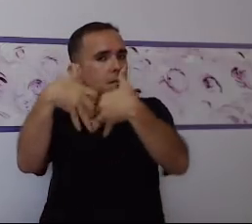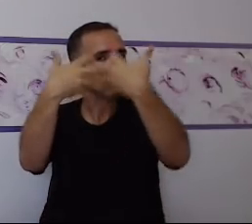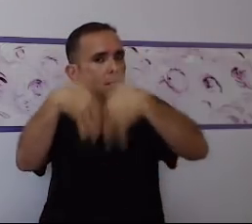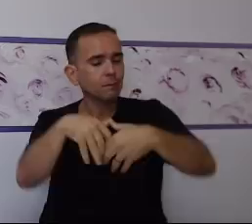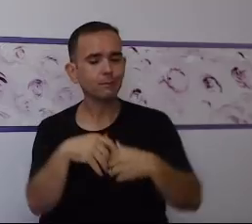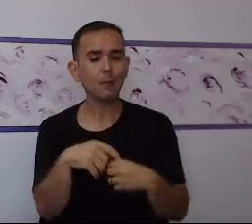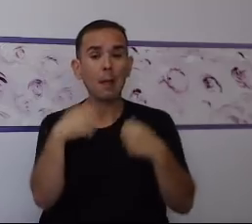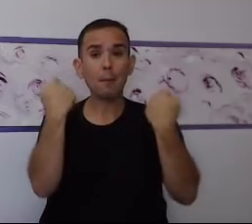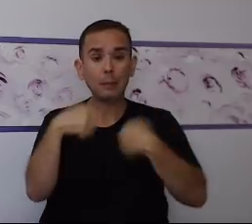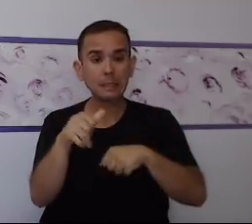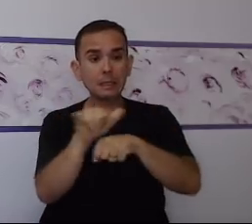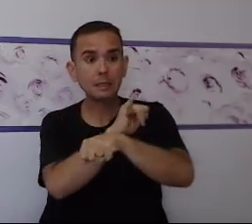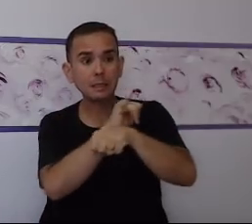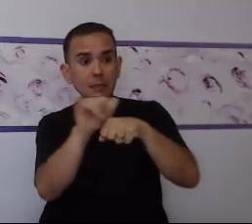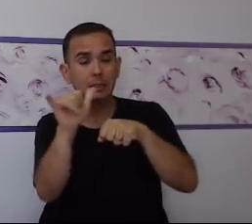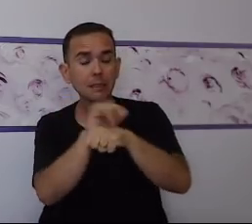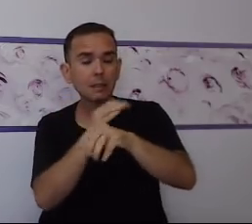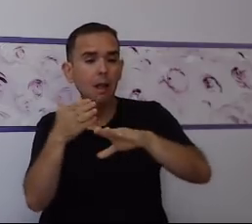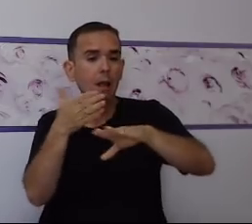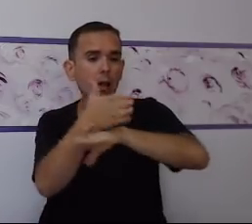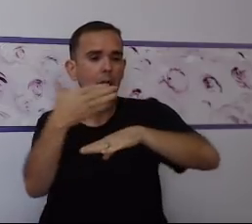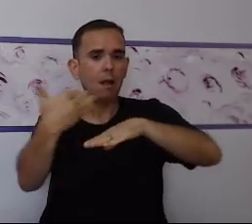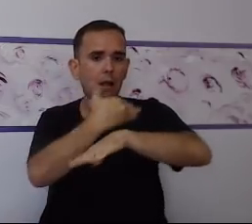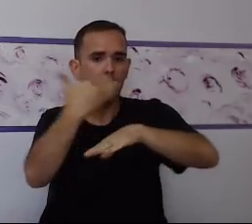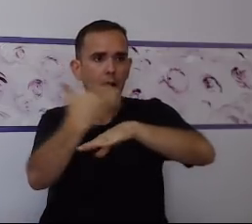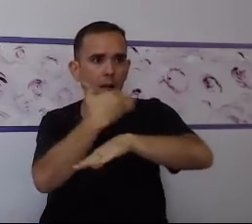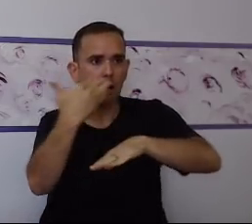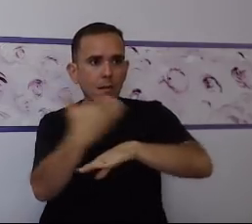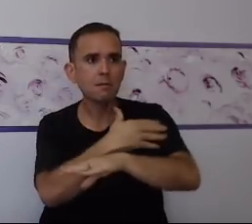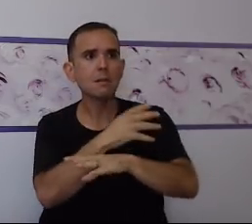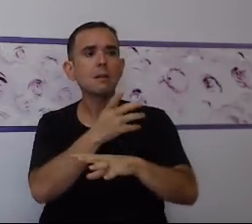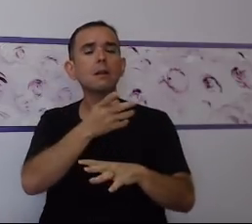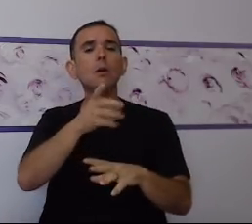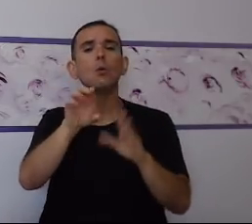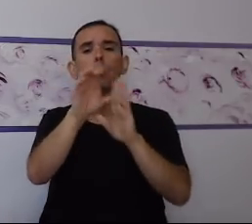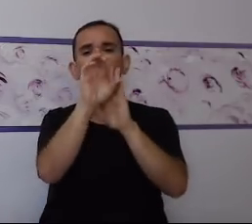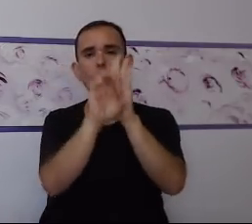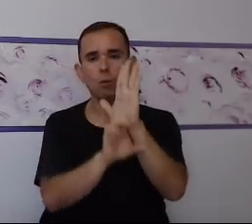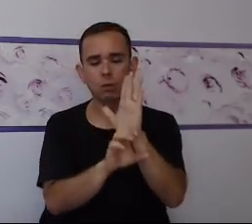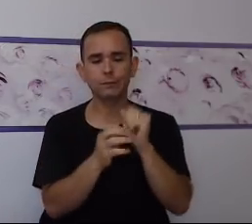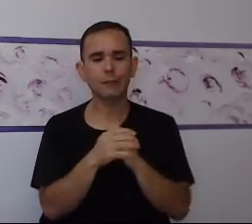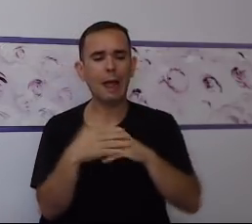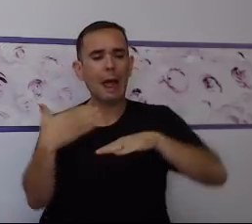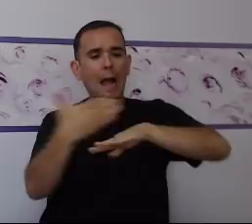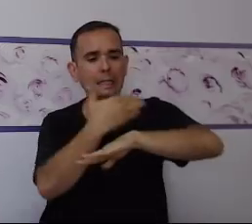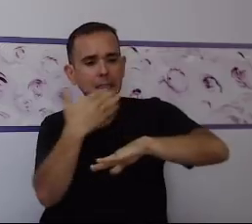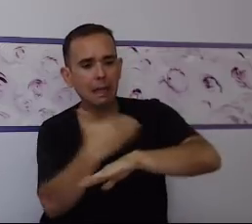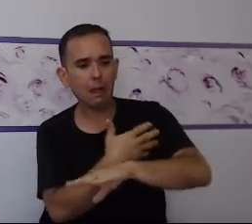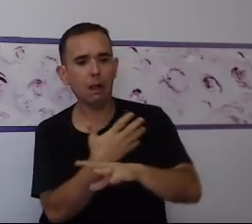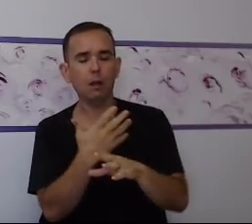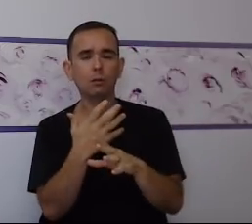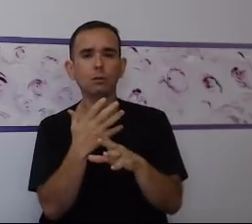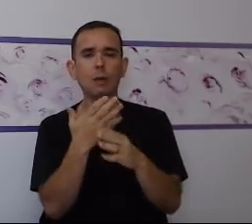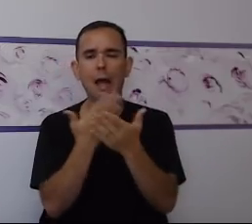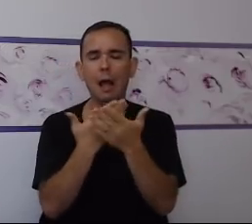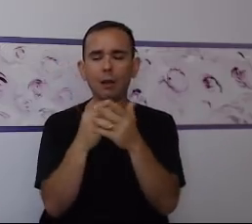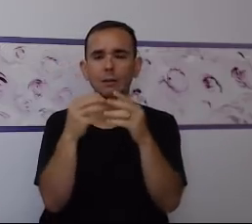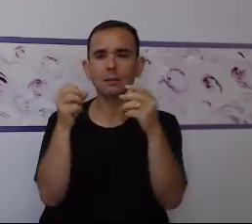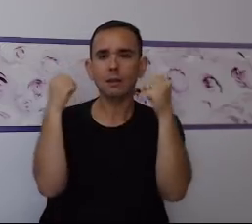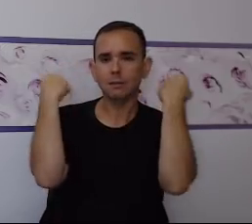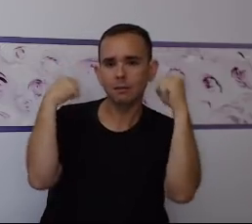de recursos que deem acesso ao conteúdo, acesso à aula de educação